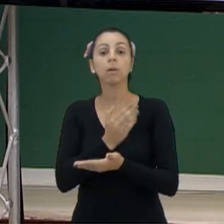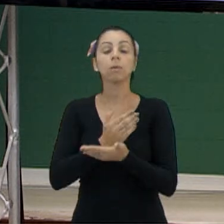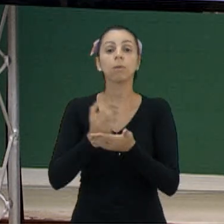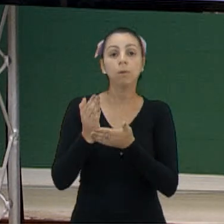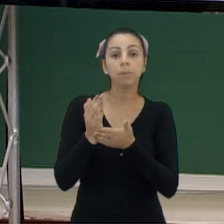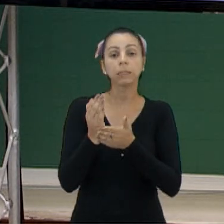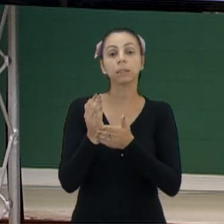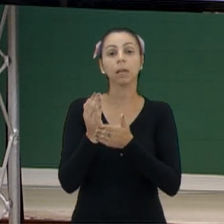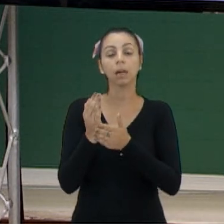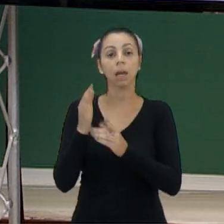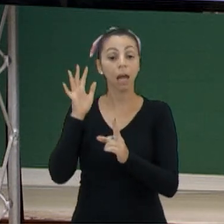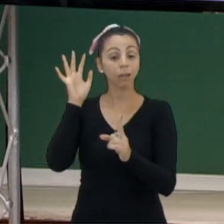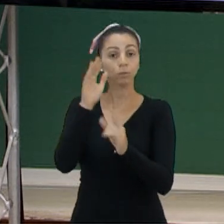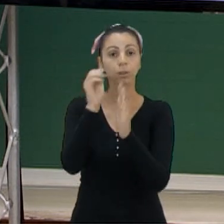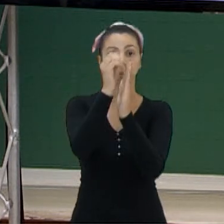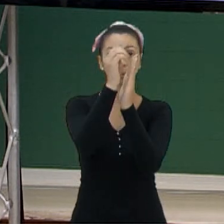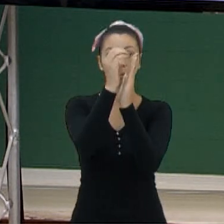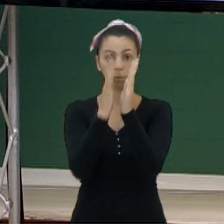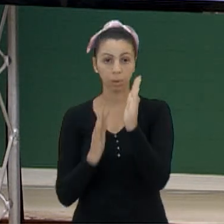no Barroco.